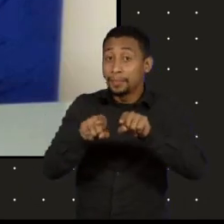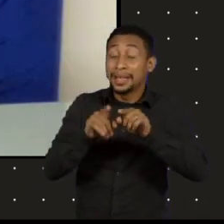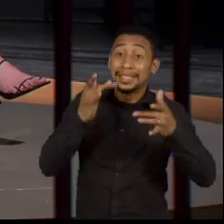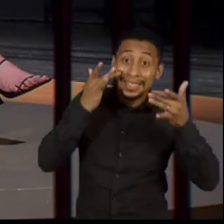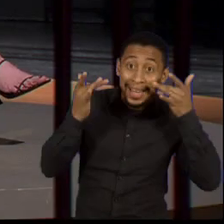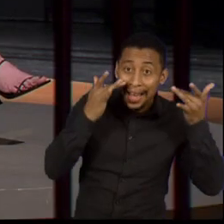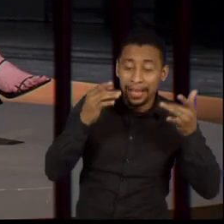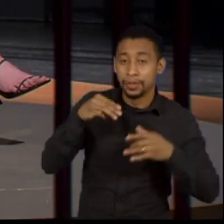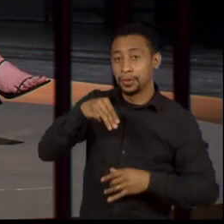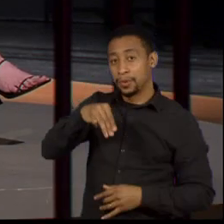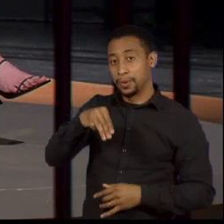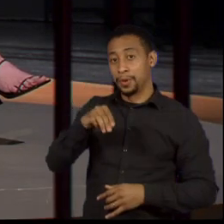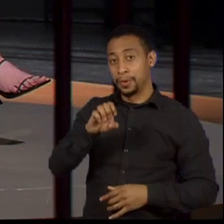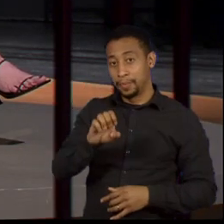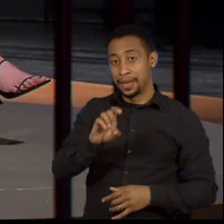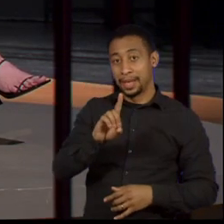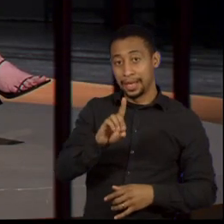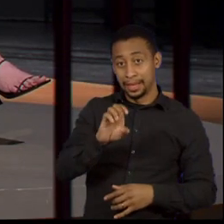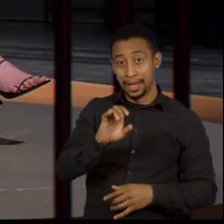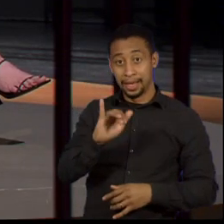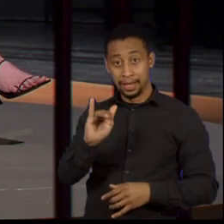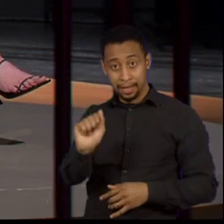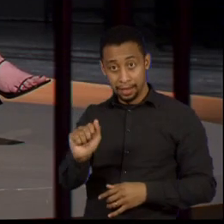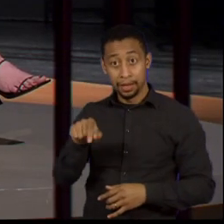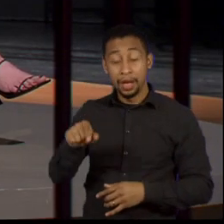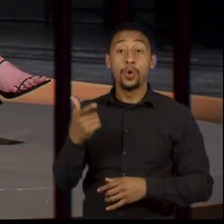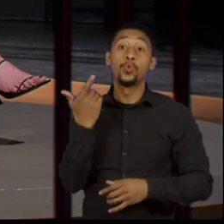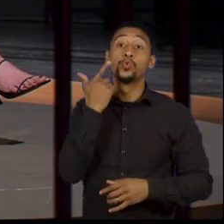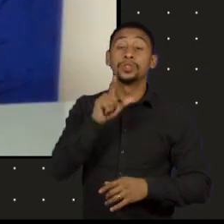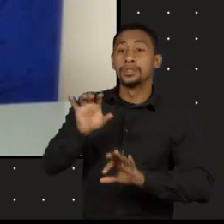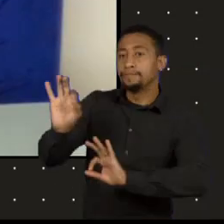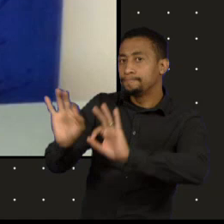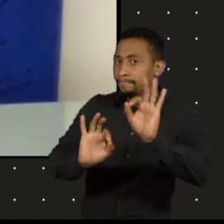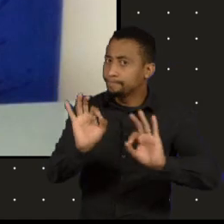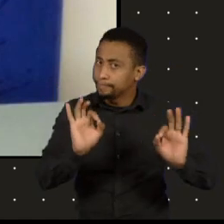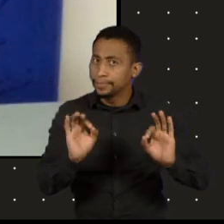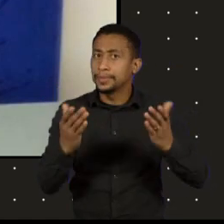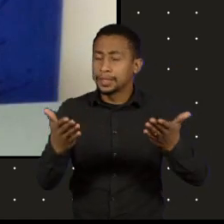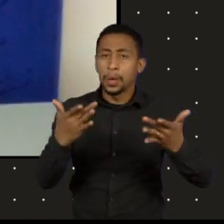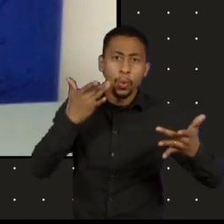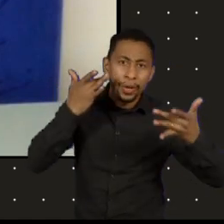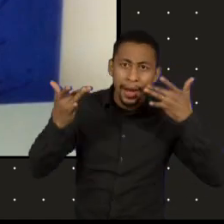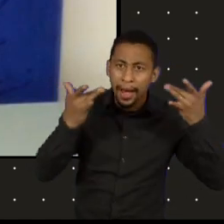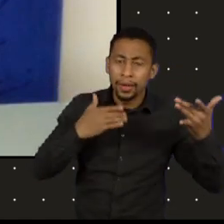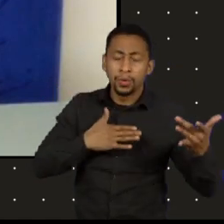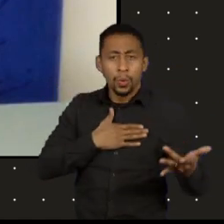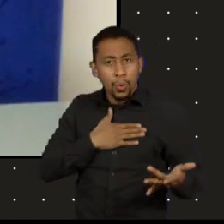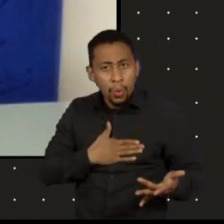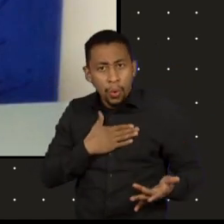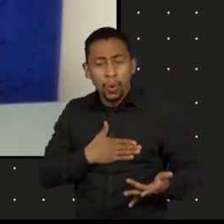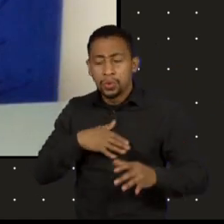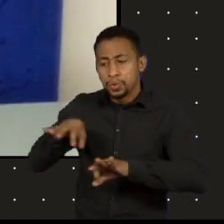consegui colar a imagem com conteúdo, eu consegui colar o teatro que eu gosto de fazer